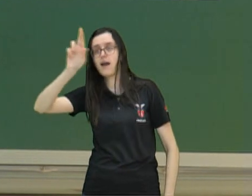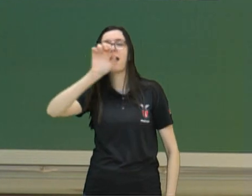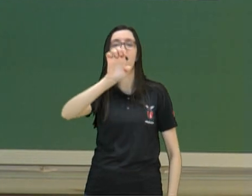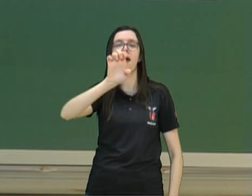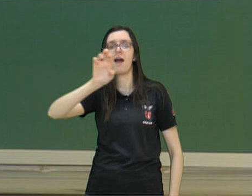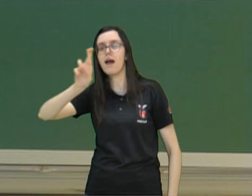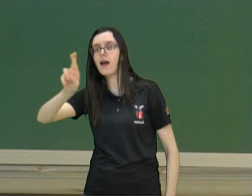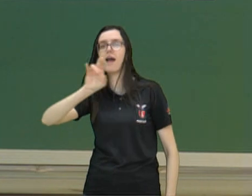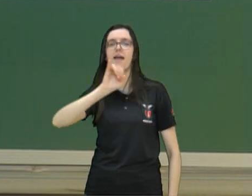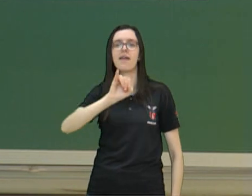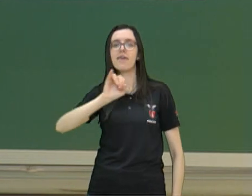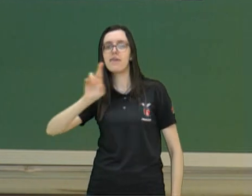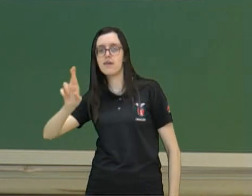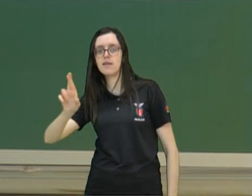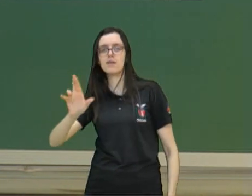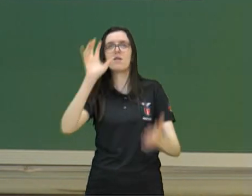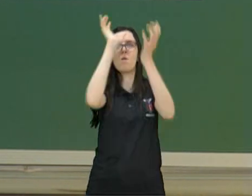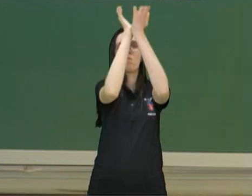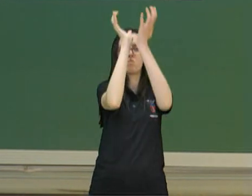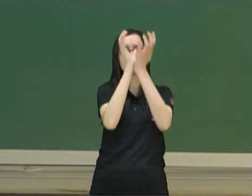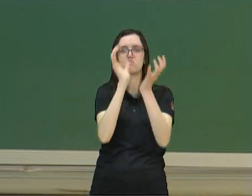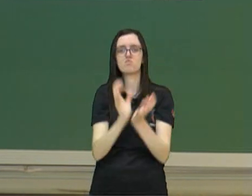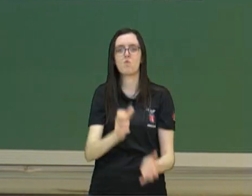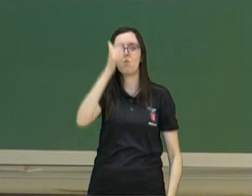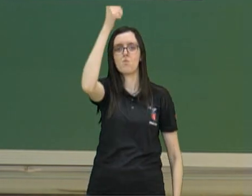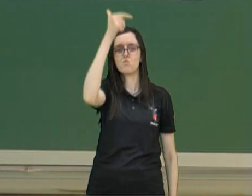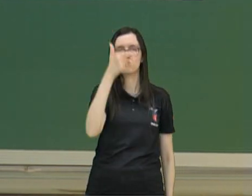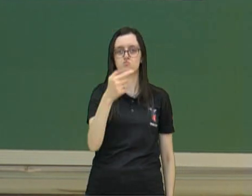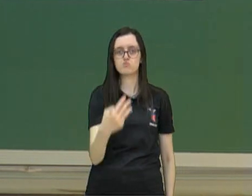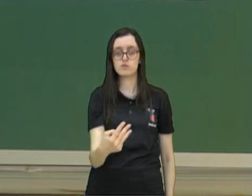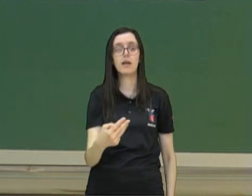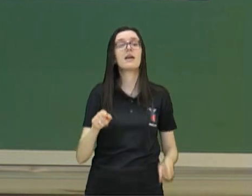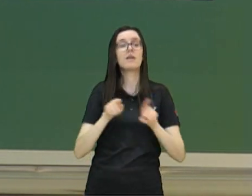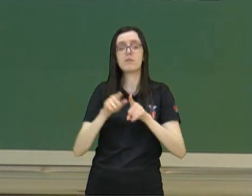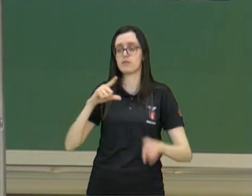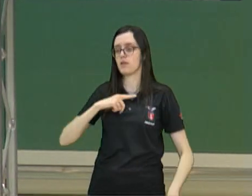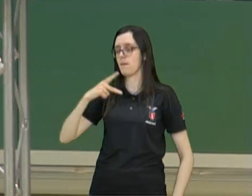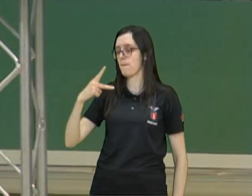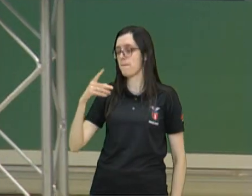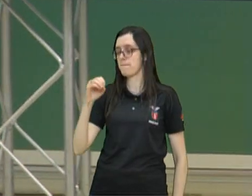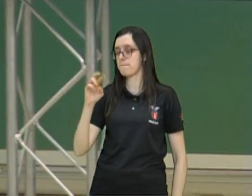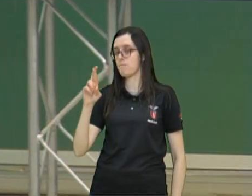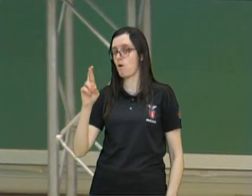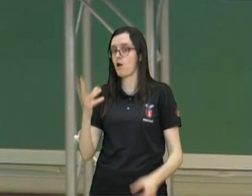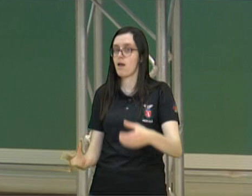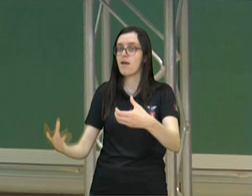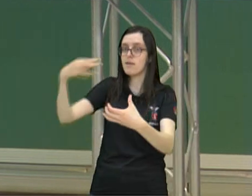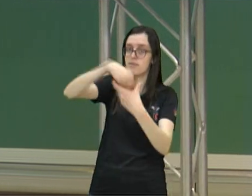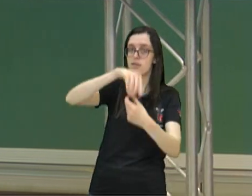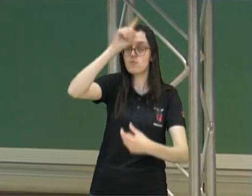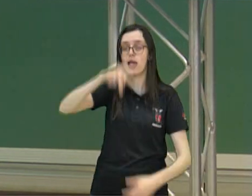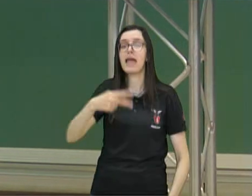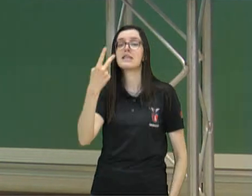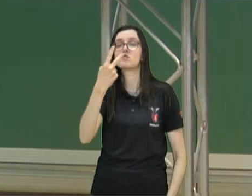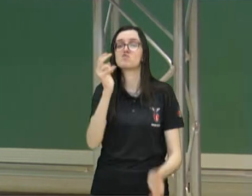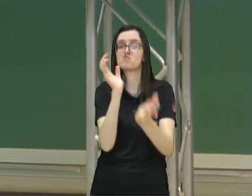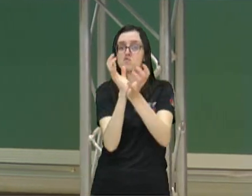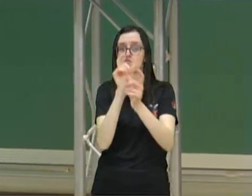er e a terceira é o ir. O por, ele também vai entrar na segunda conjugação,